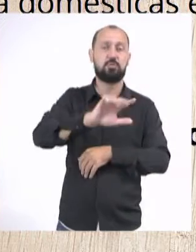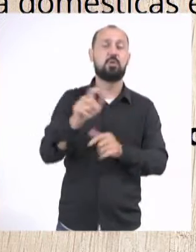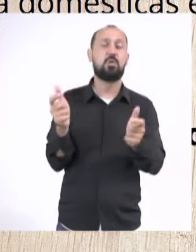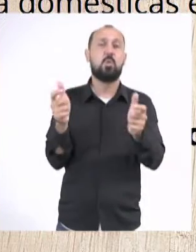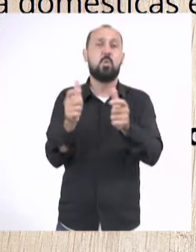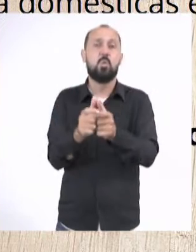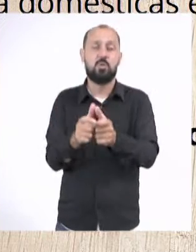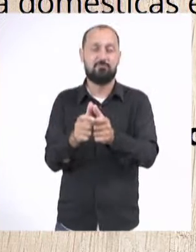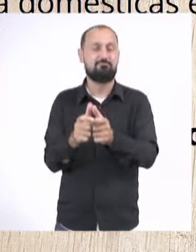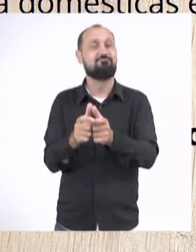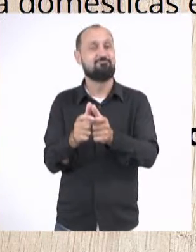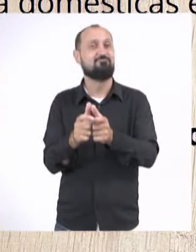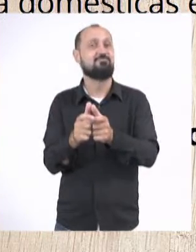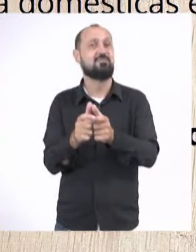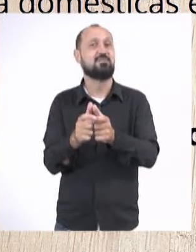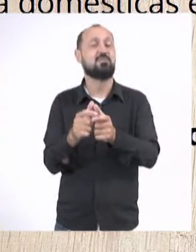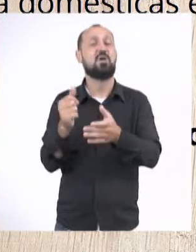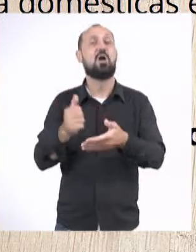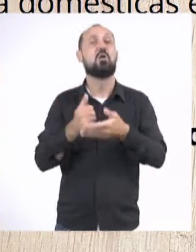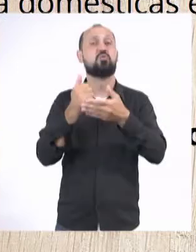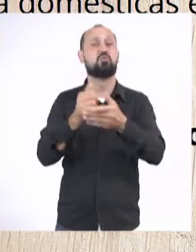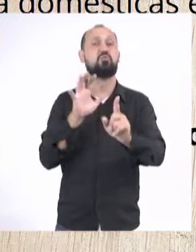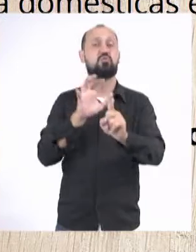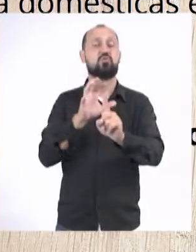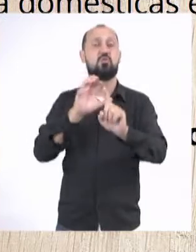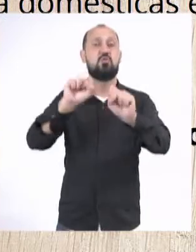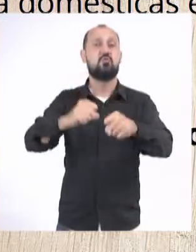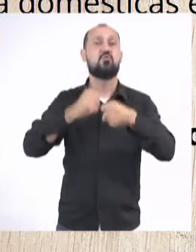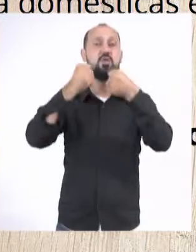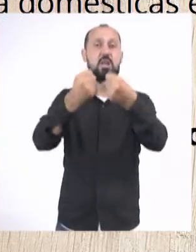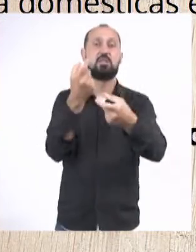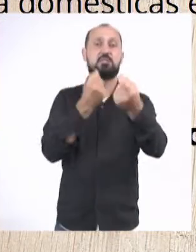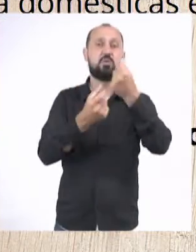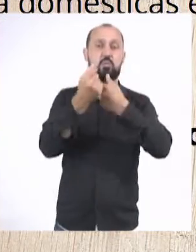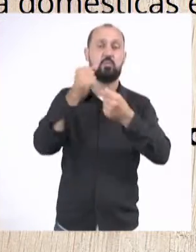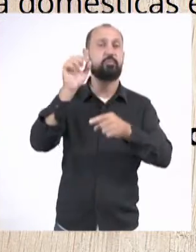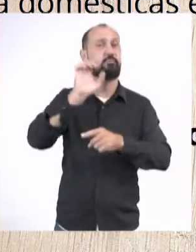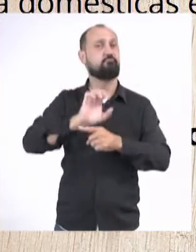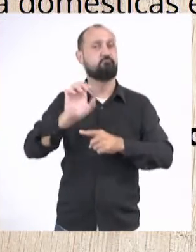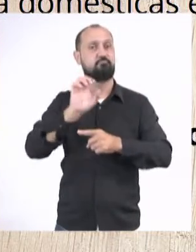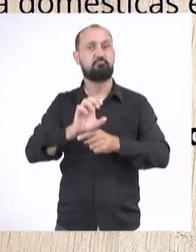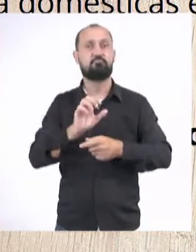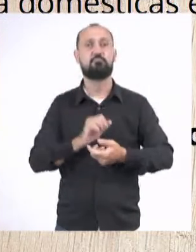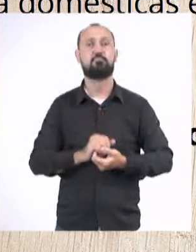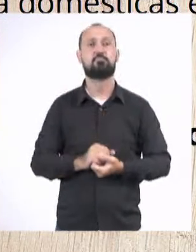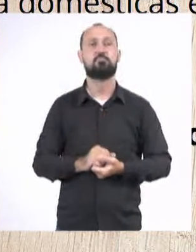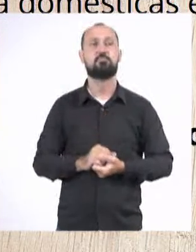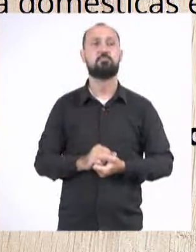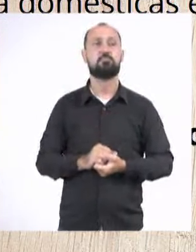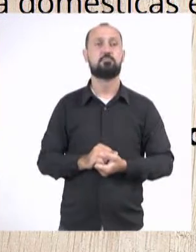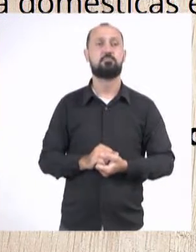minorias, e isso também, por consequência, fortalece a economia do Estado.